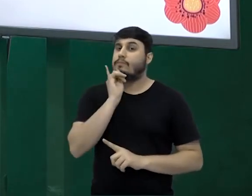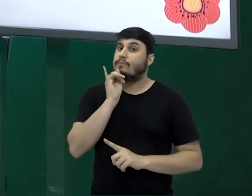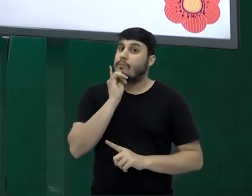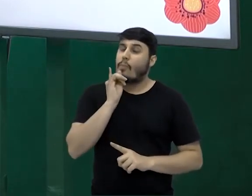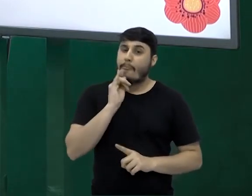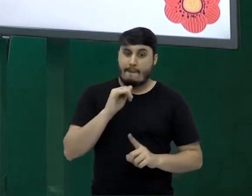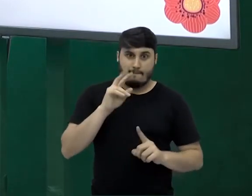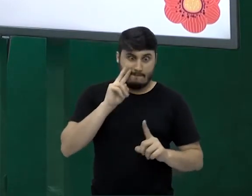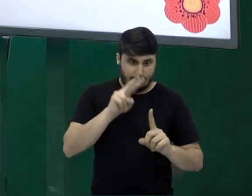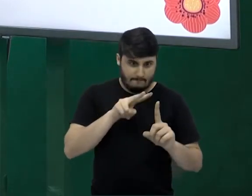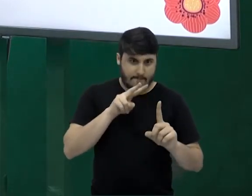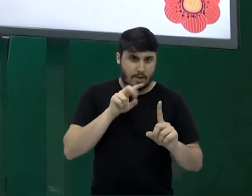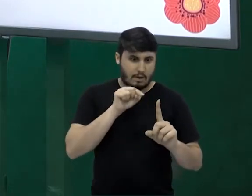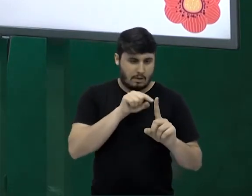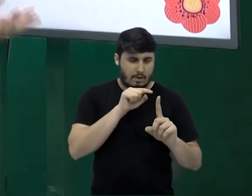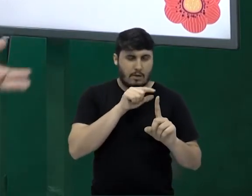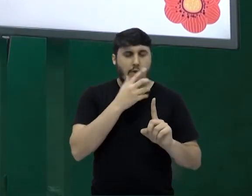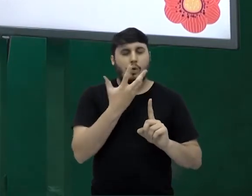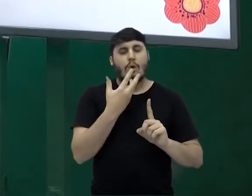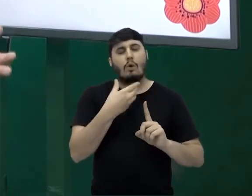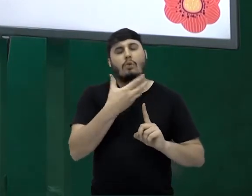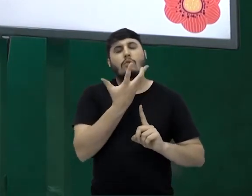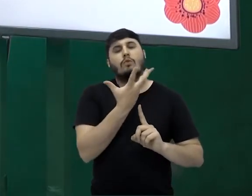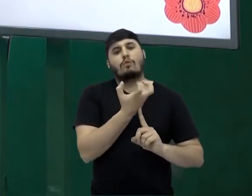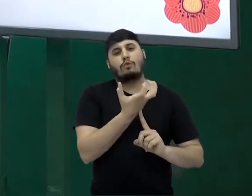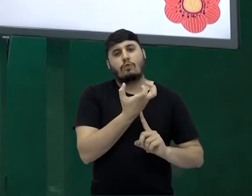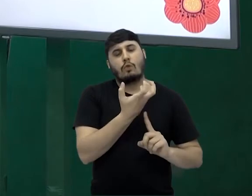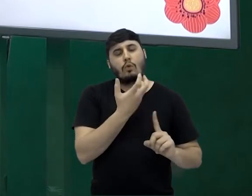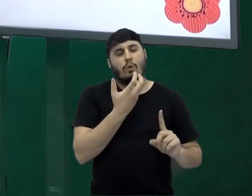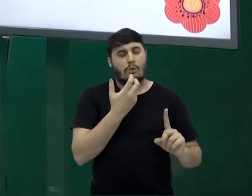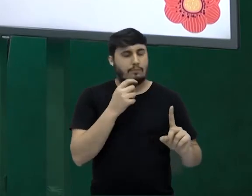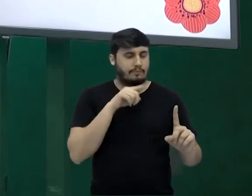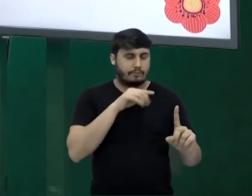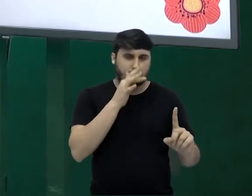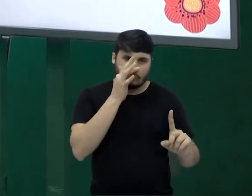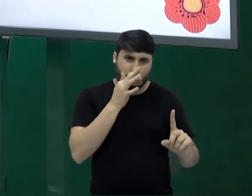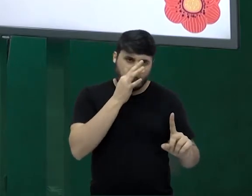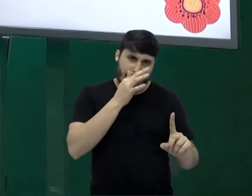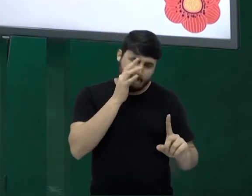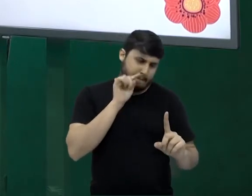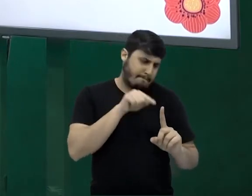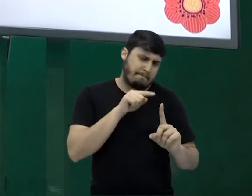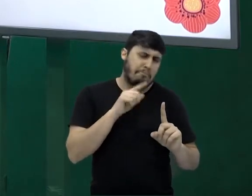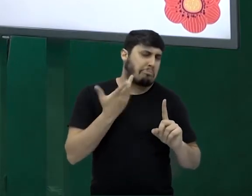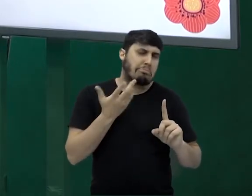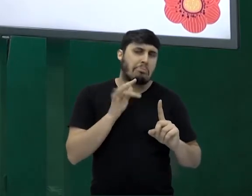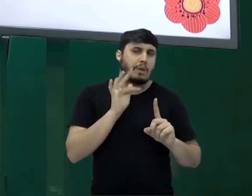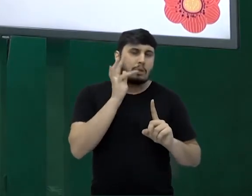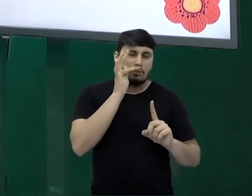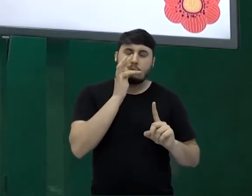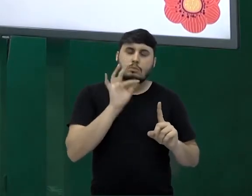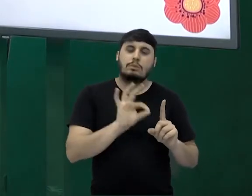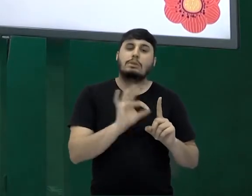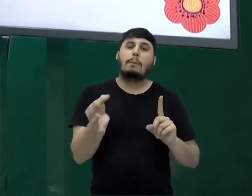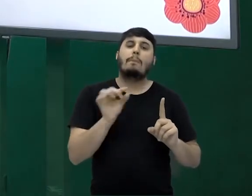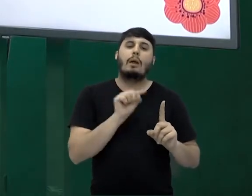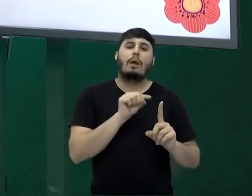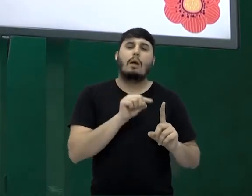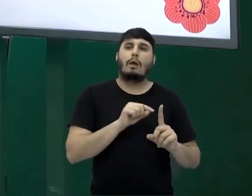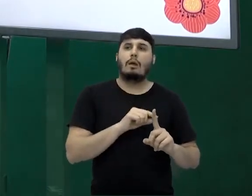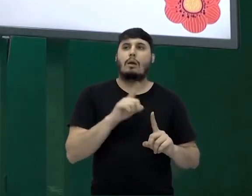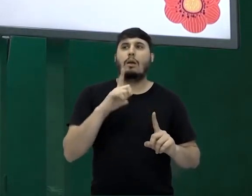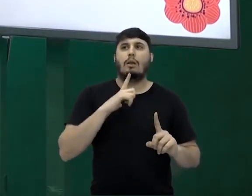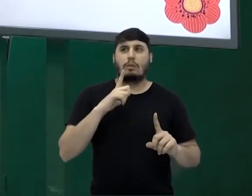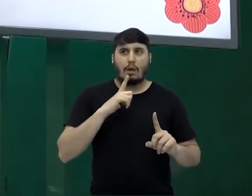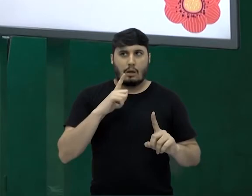pensando numa flor completa, tá, galera? Tipo, assim, vai ter flor que tem isso a mais, isso a menos, enfim, mas pensando numa flor básica,